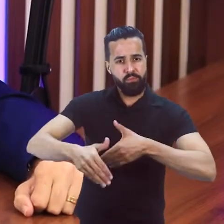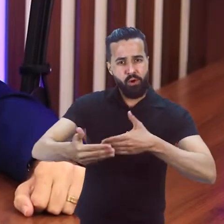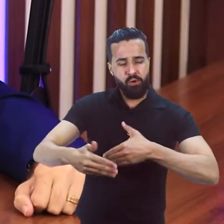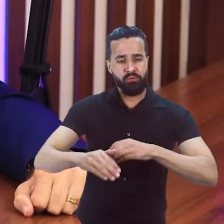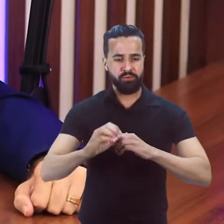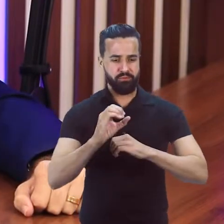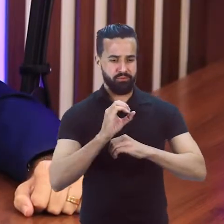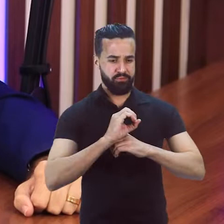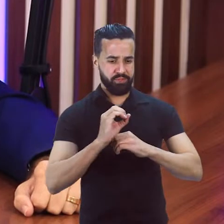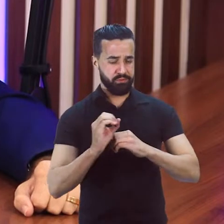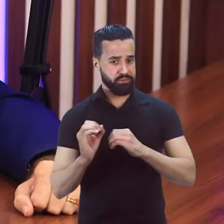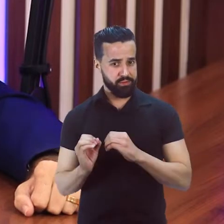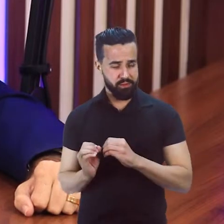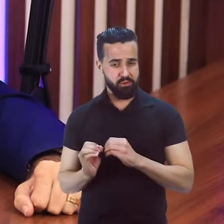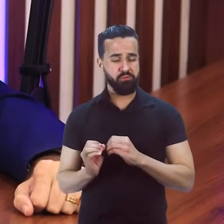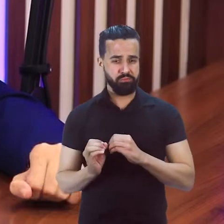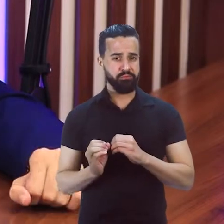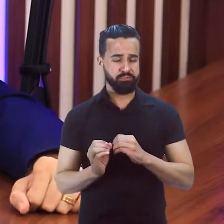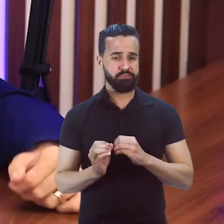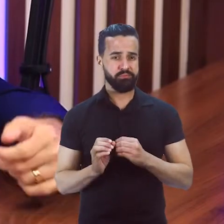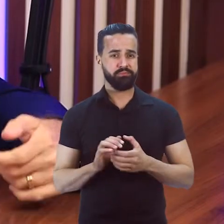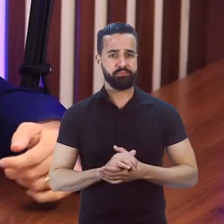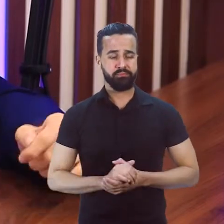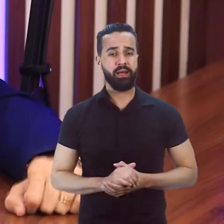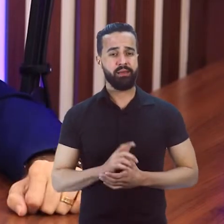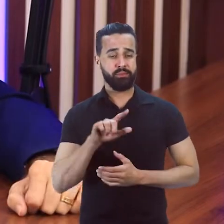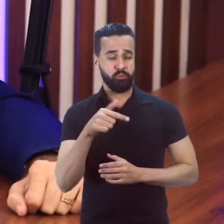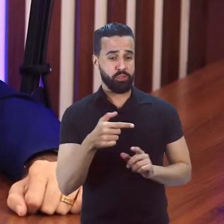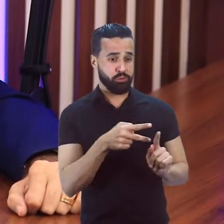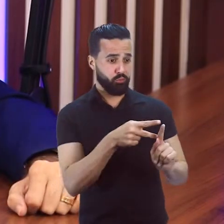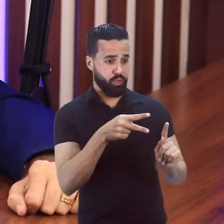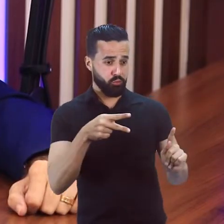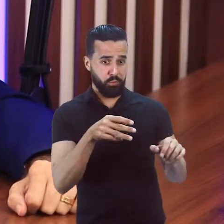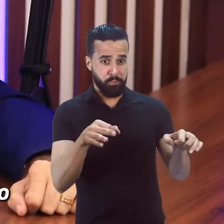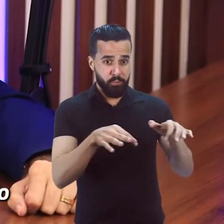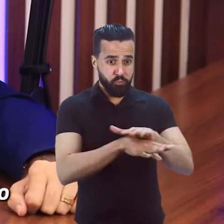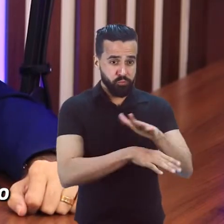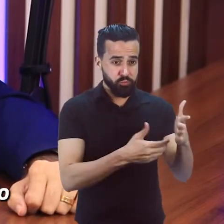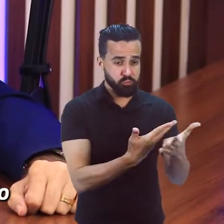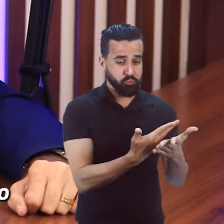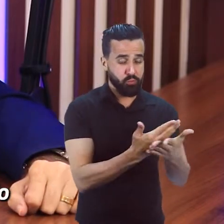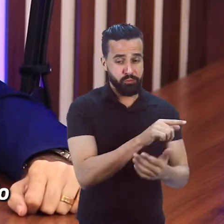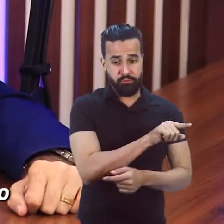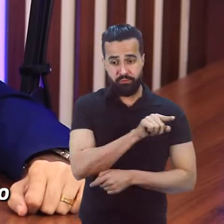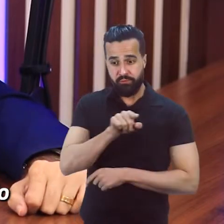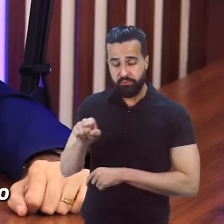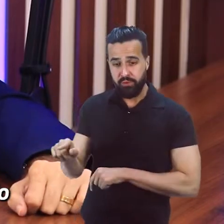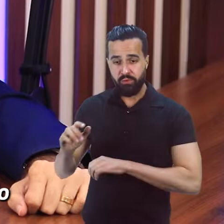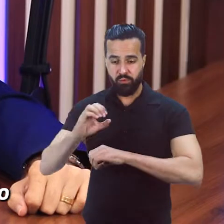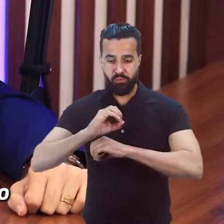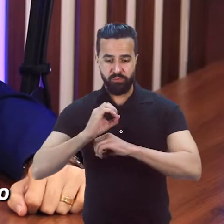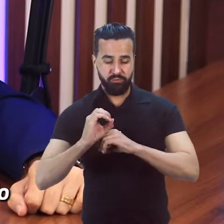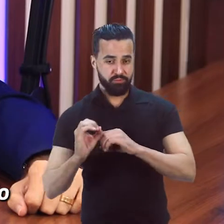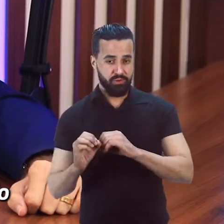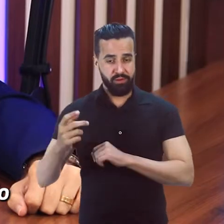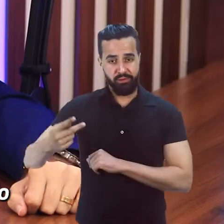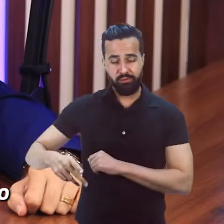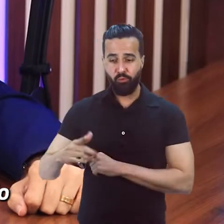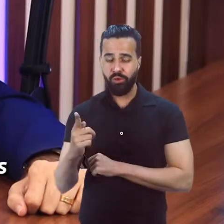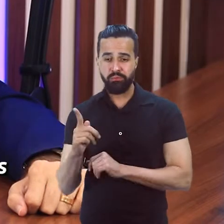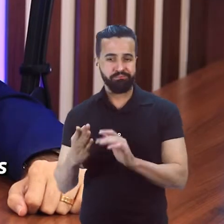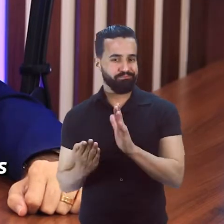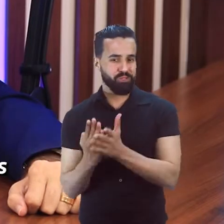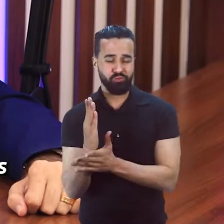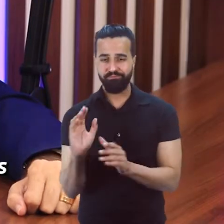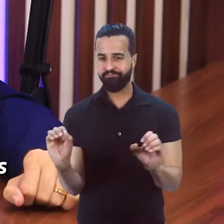assim que eu terminei né, os estudos lá em Porangatu, prestei na Federal aqui na UFG, não passei, tinha